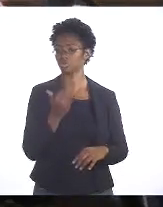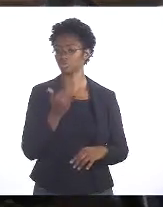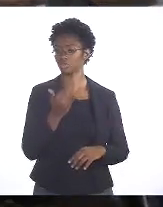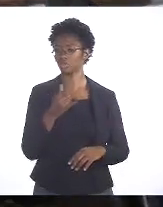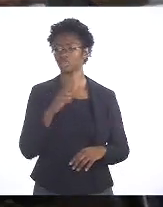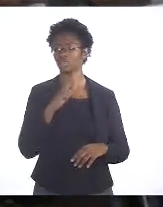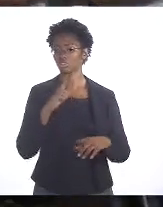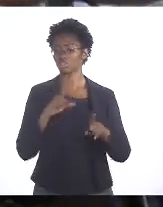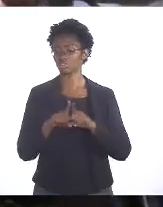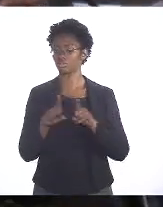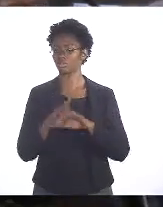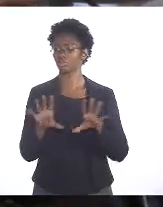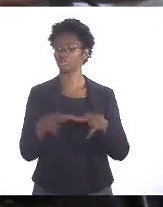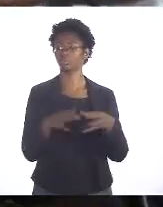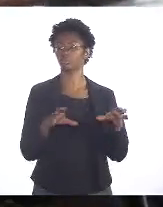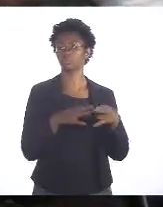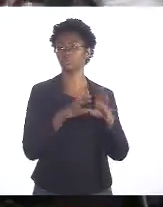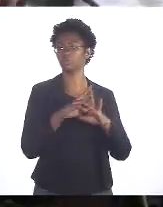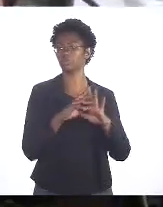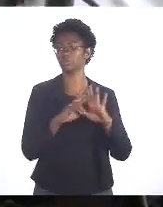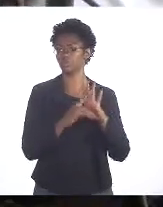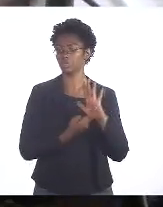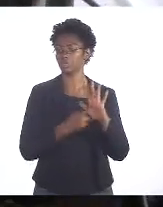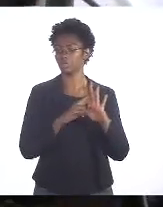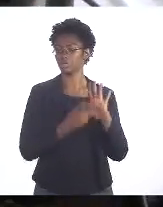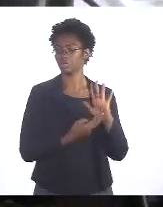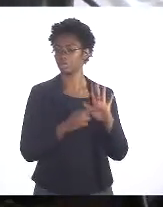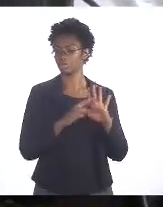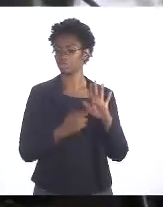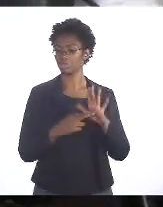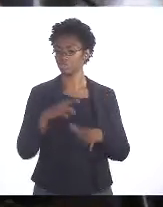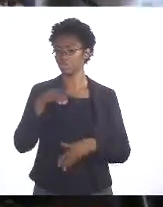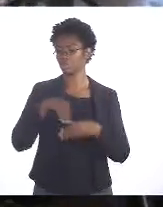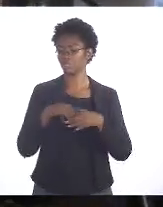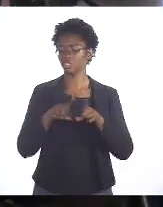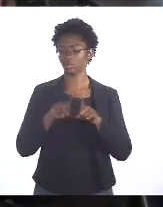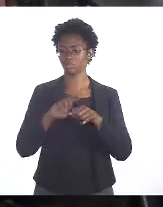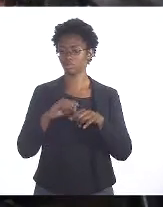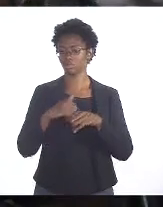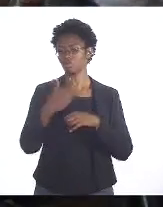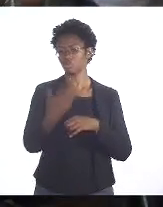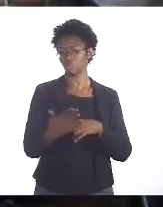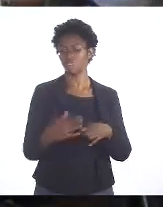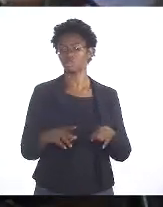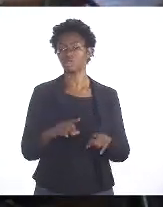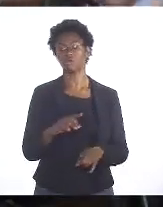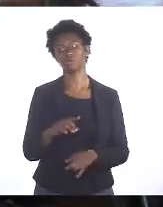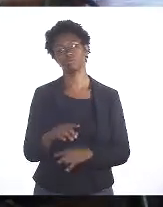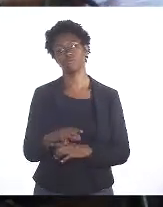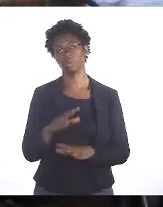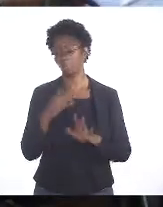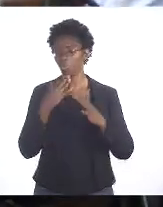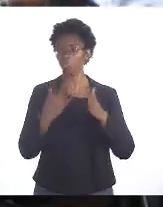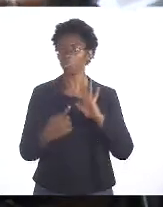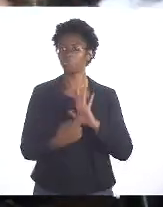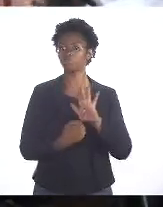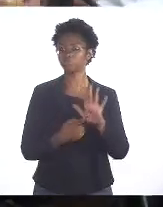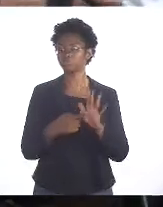das comissões de normas internas e proposições externas. Para emitir parecer pela Comissão de Normas Internas